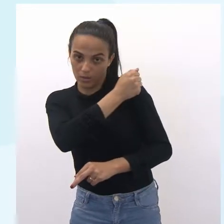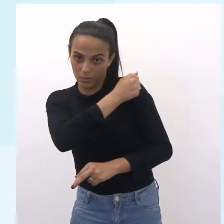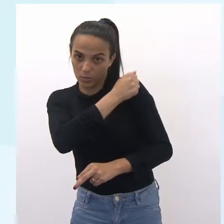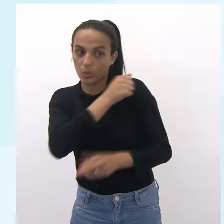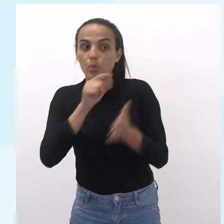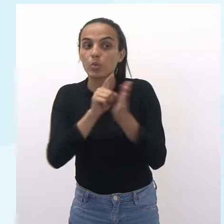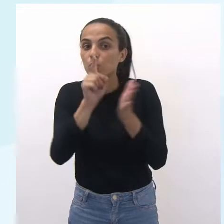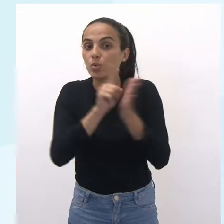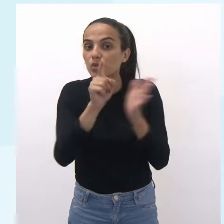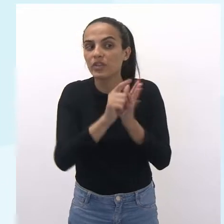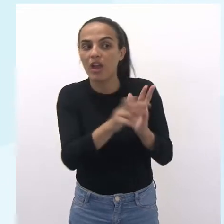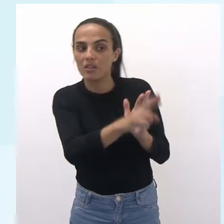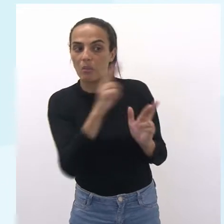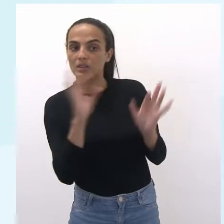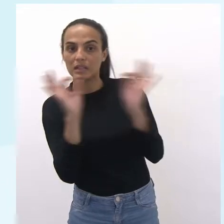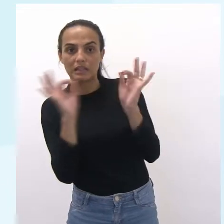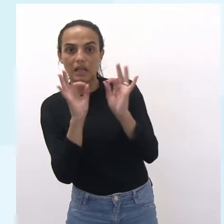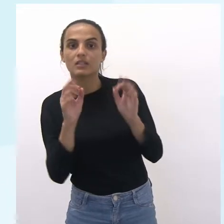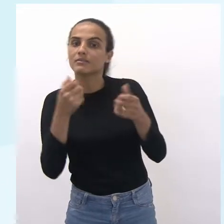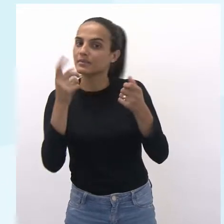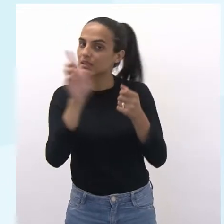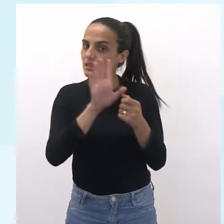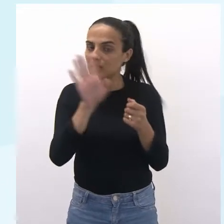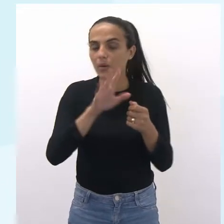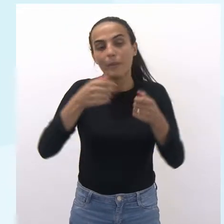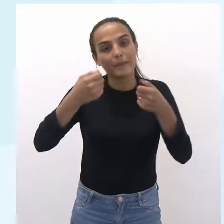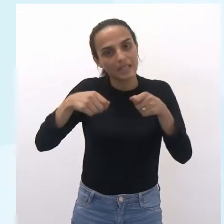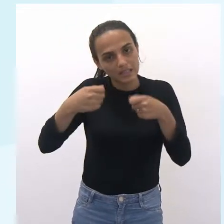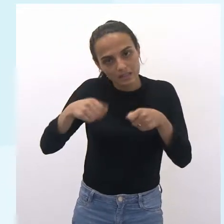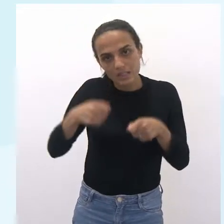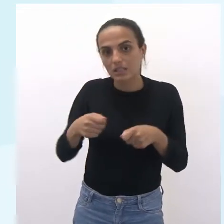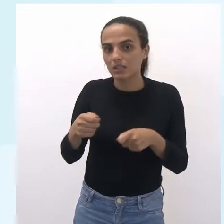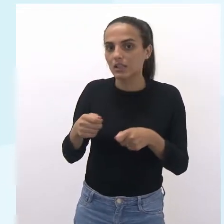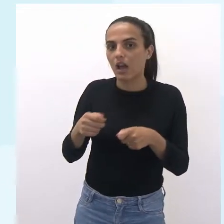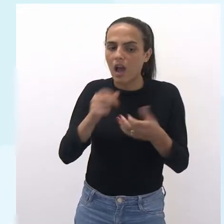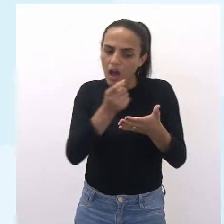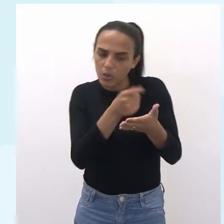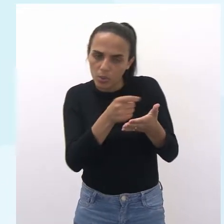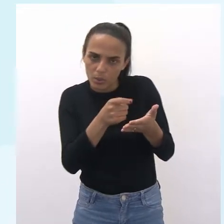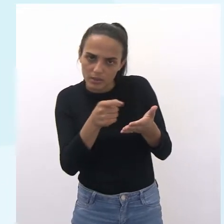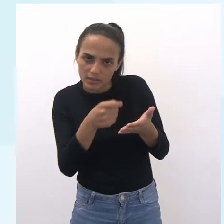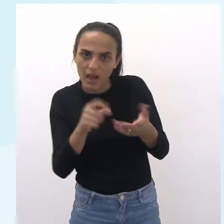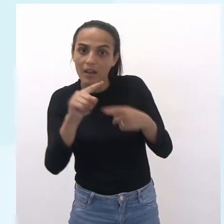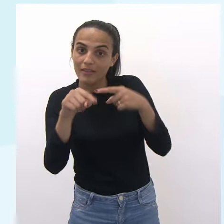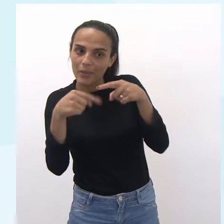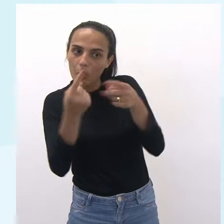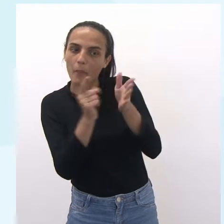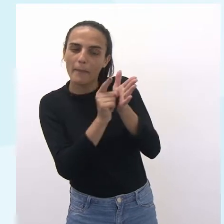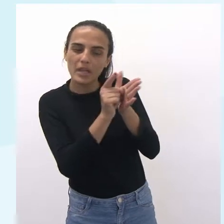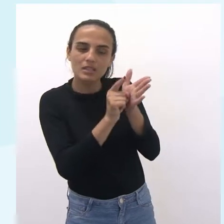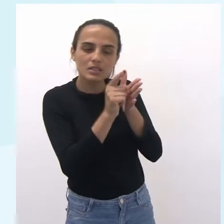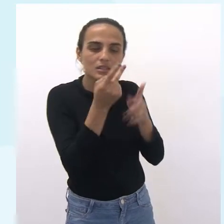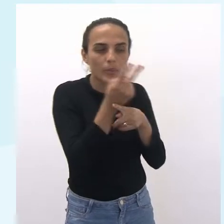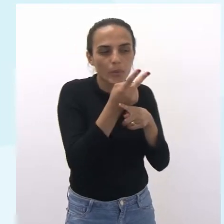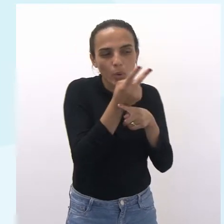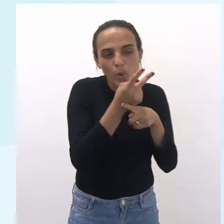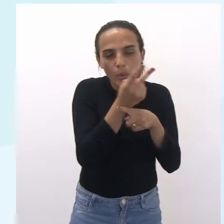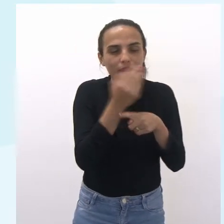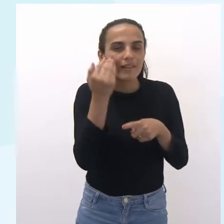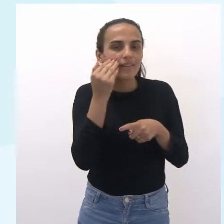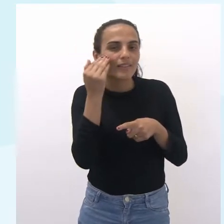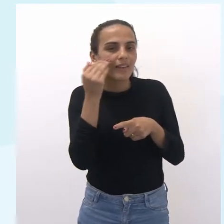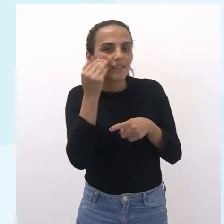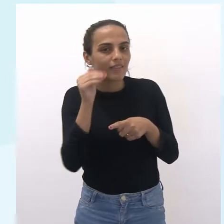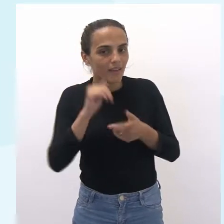sem resposta. Então, anote, coloque, depois pesquise, procure entender